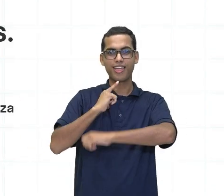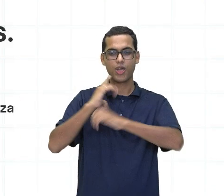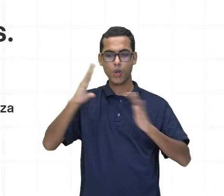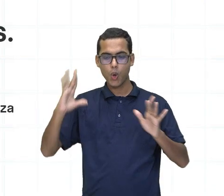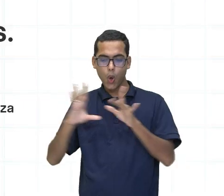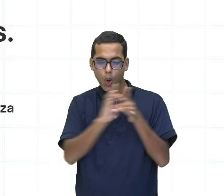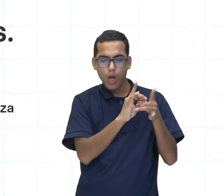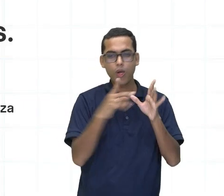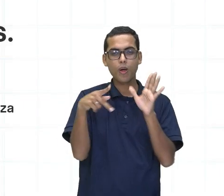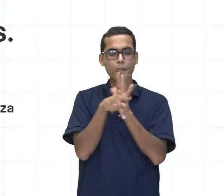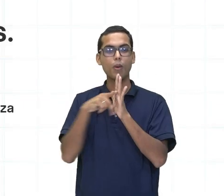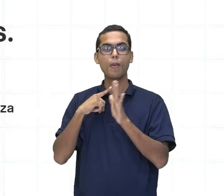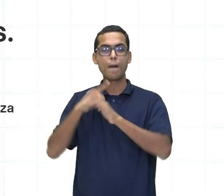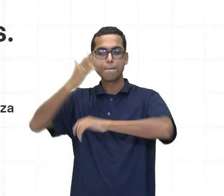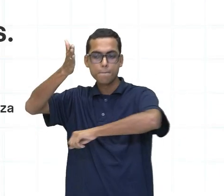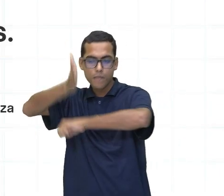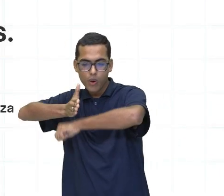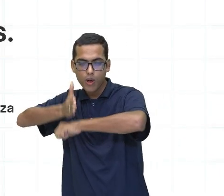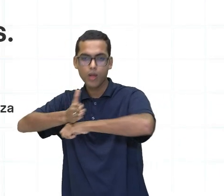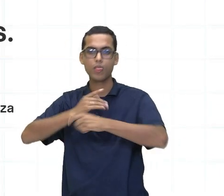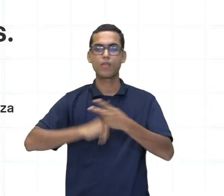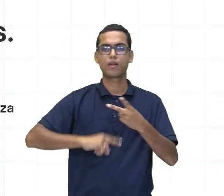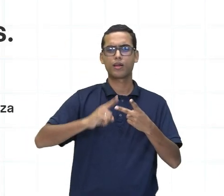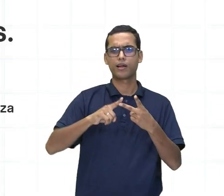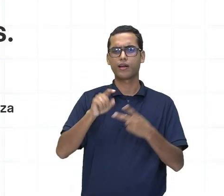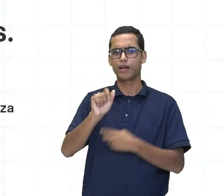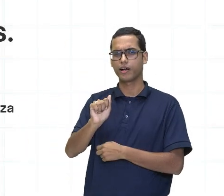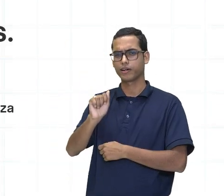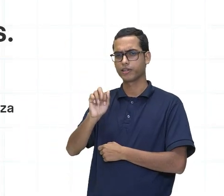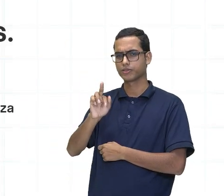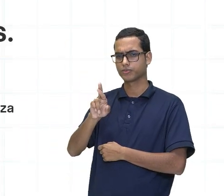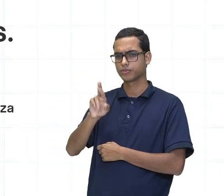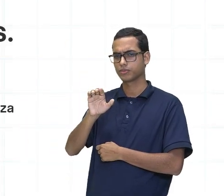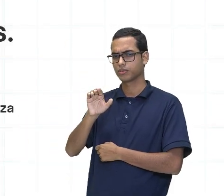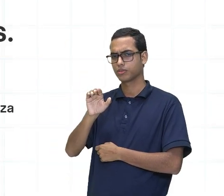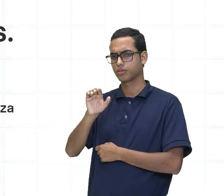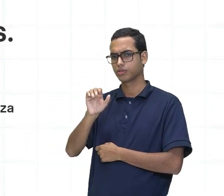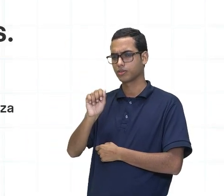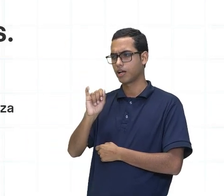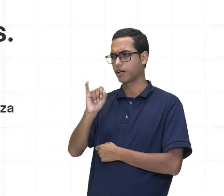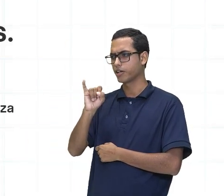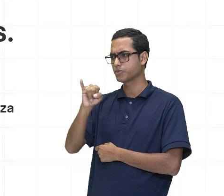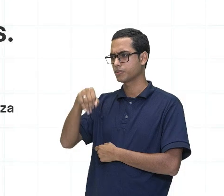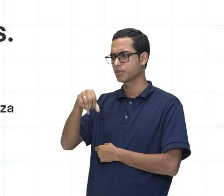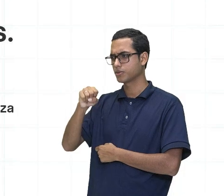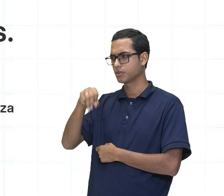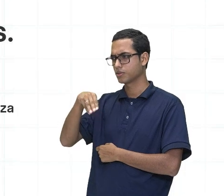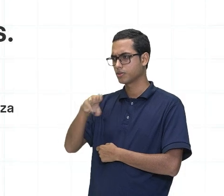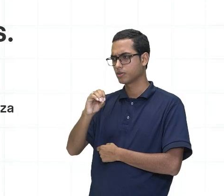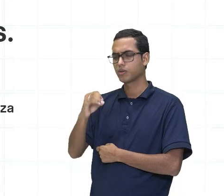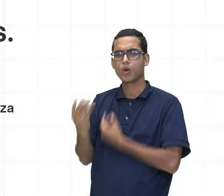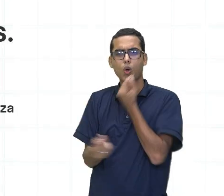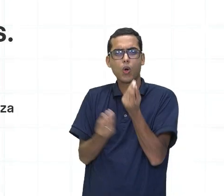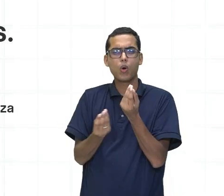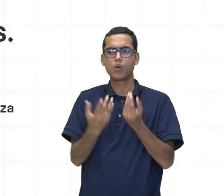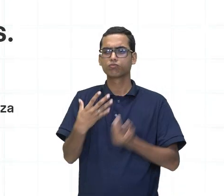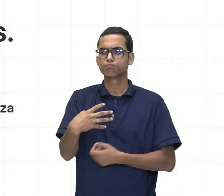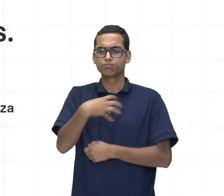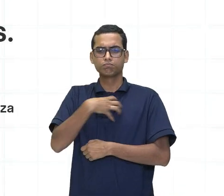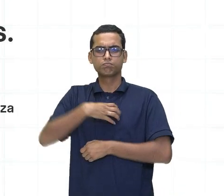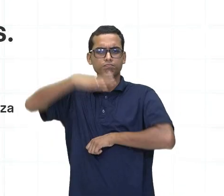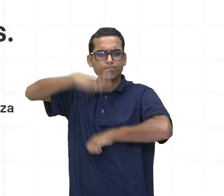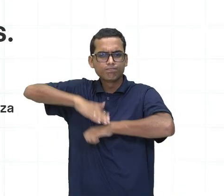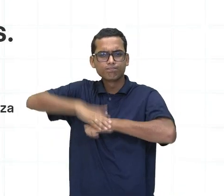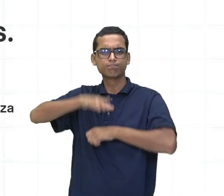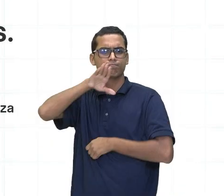modernidade, né? O arcaísmo aí na nossa região, ele vai utilizar como matéria-prima para as suas